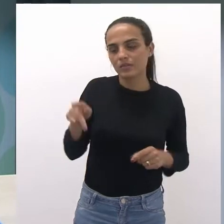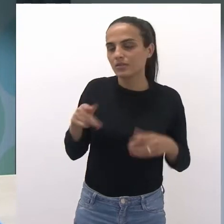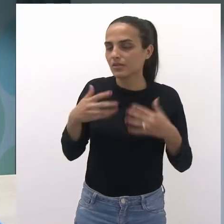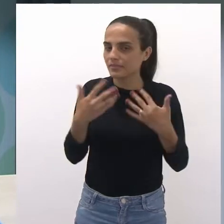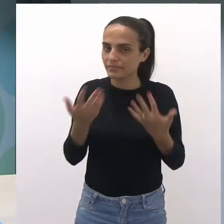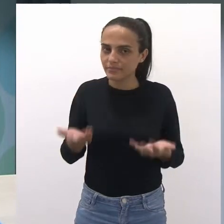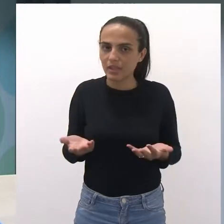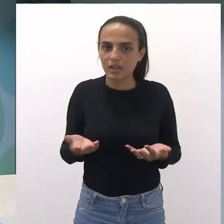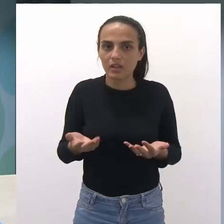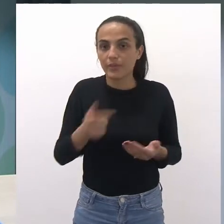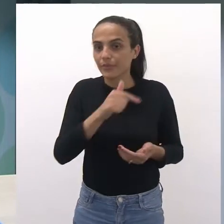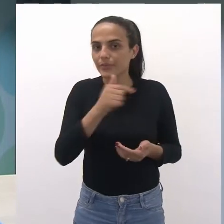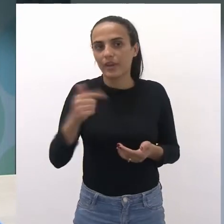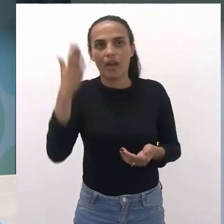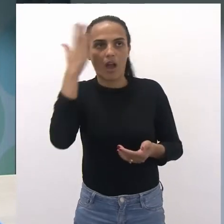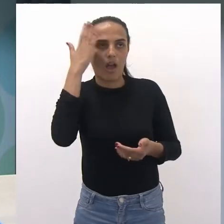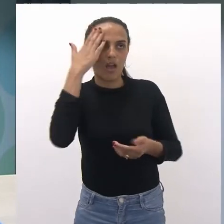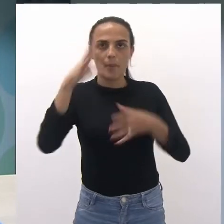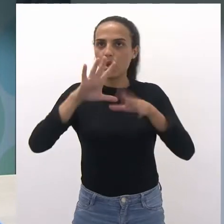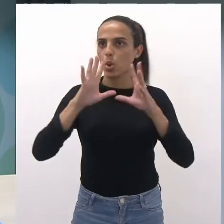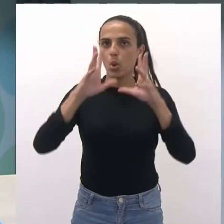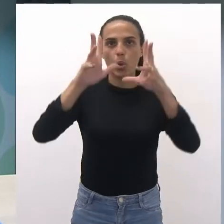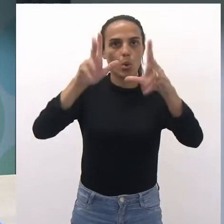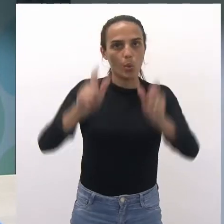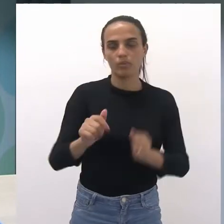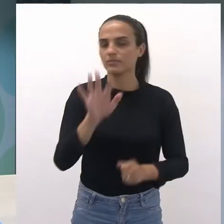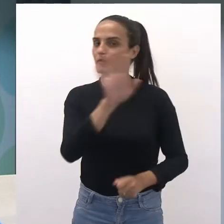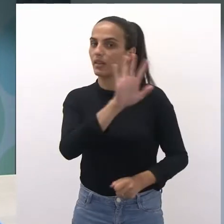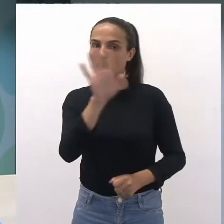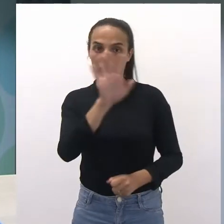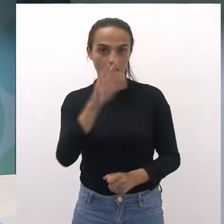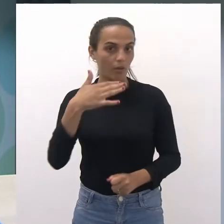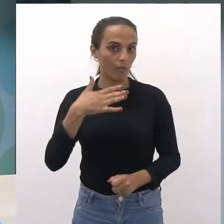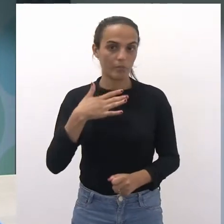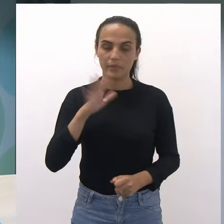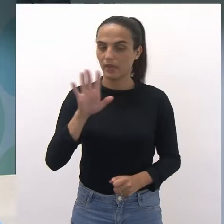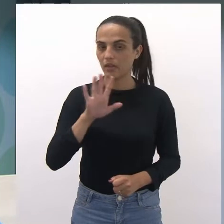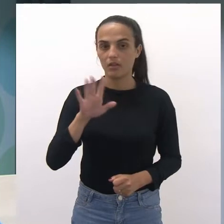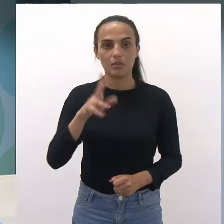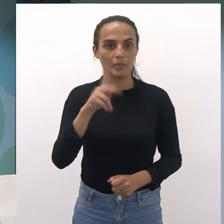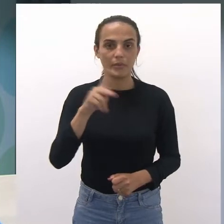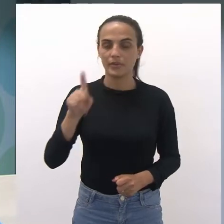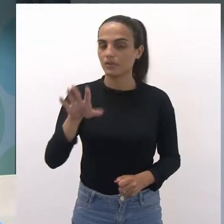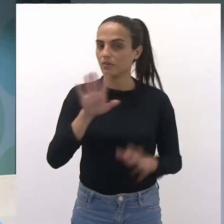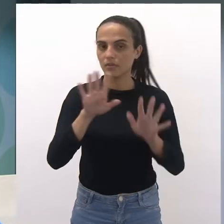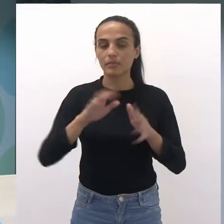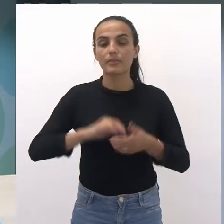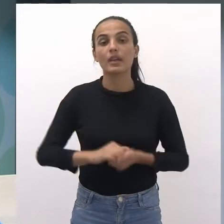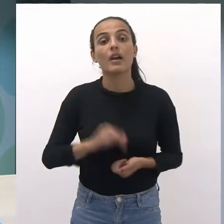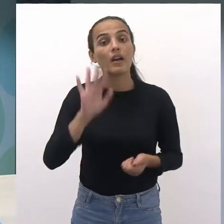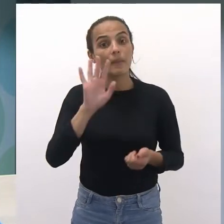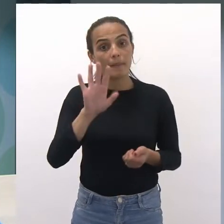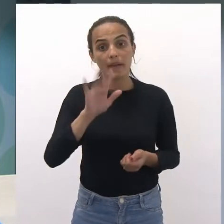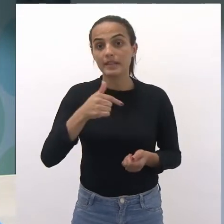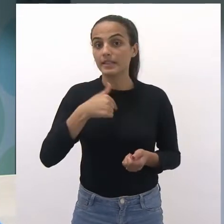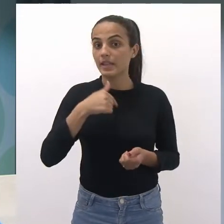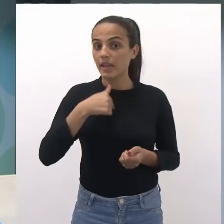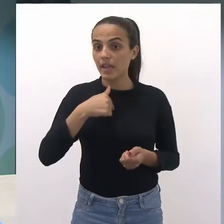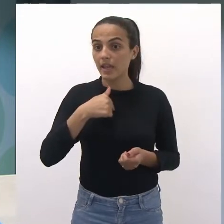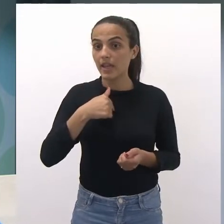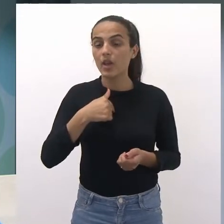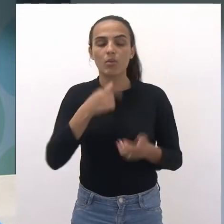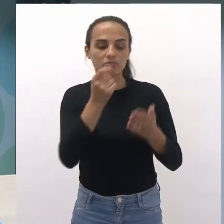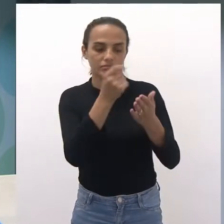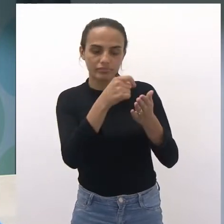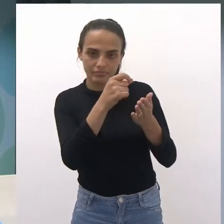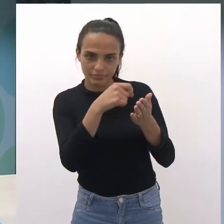também a pretensão de saber tudo. Não é assim que funciona a coisa. Mas eu anotava,